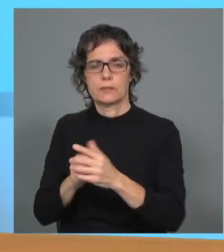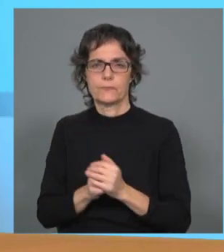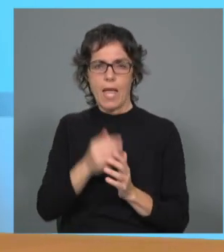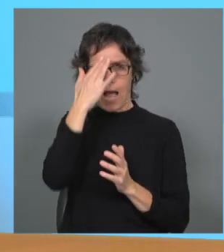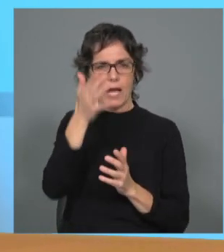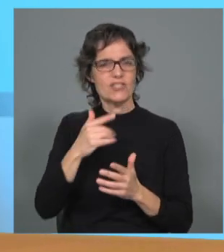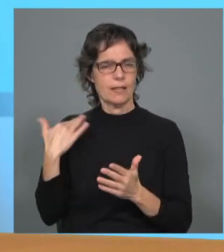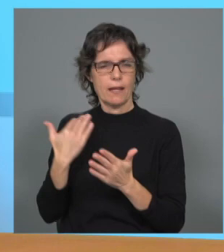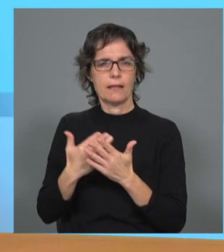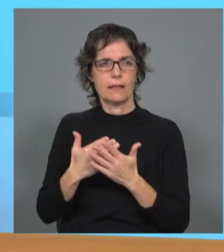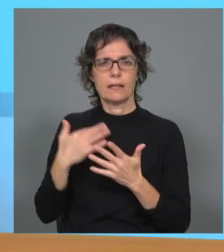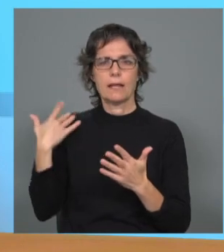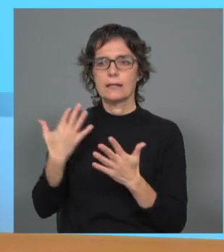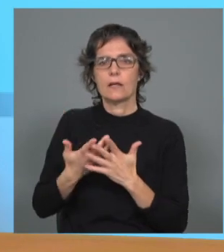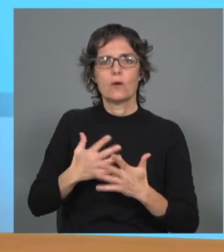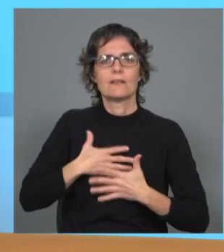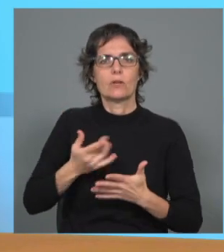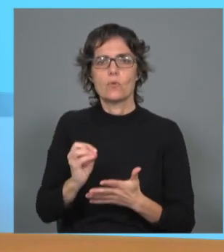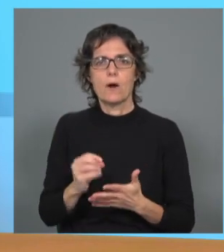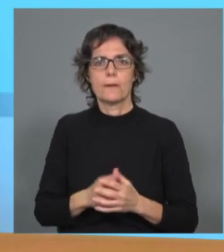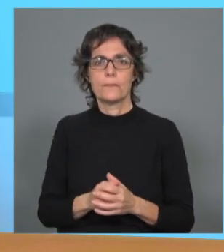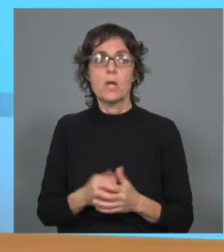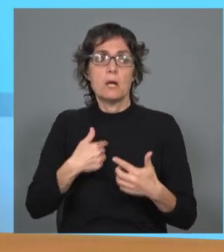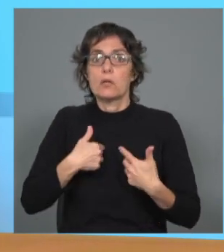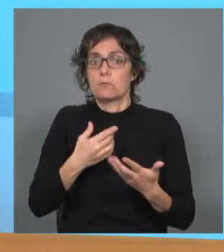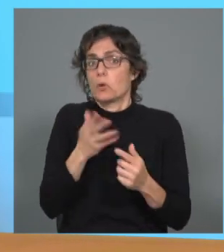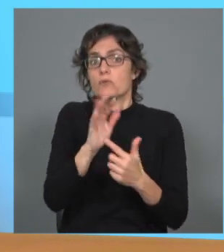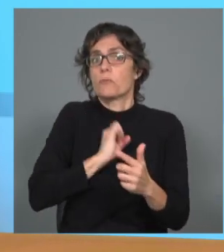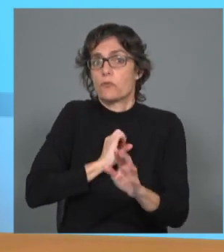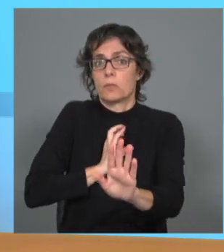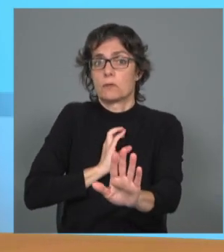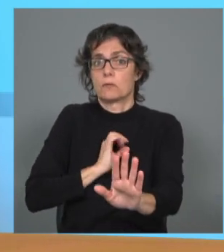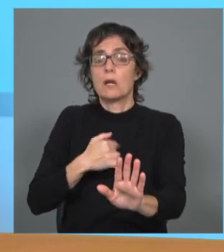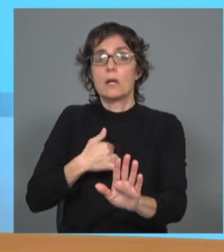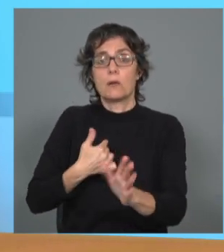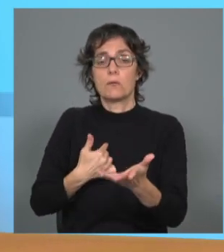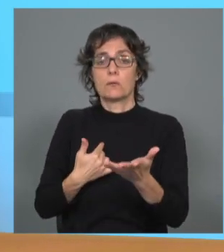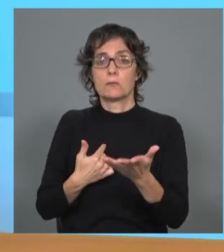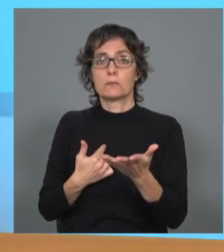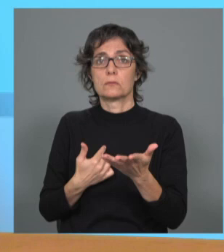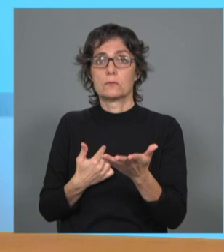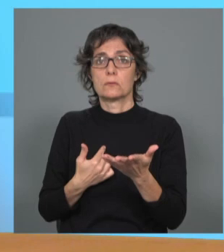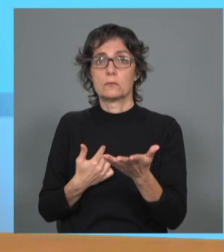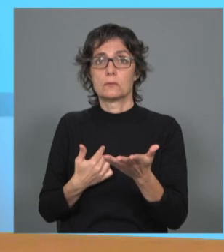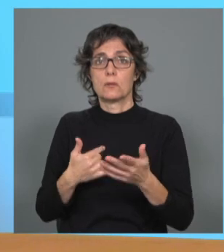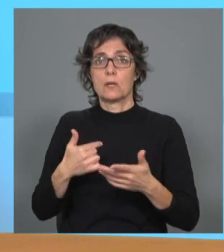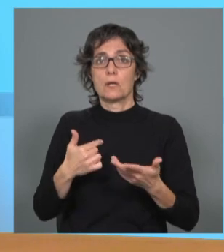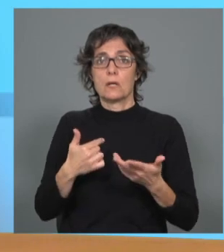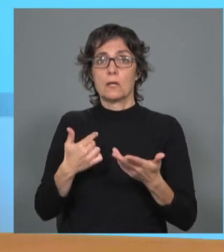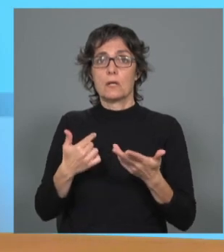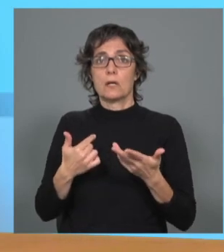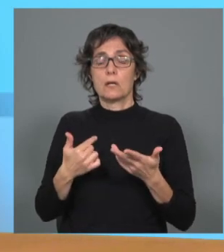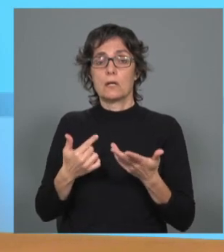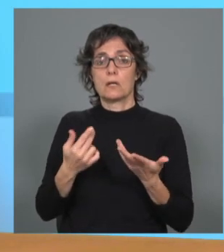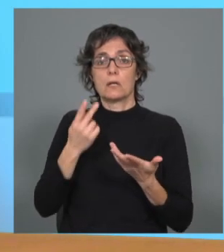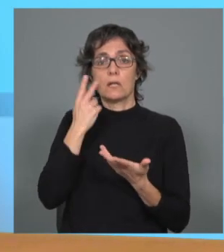Sinto que nós mulheres, e posso lhe dar o meu exemplo, sou ouvida com muita facilidade, estou aqui hoje, não é? Mas